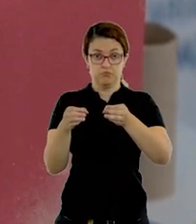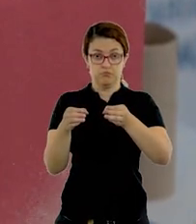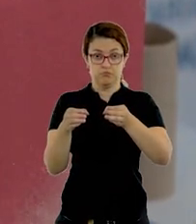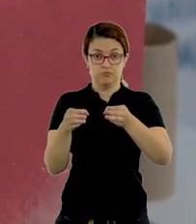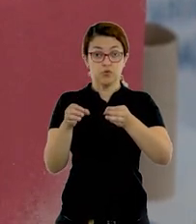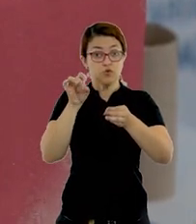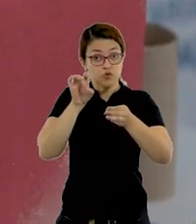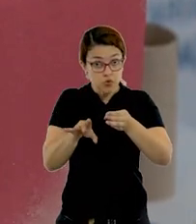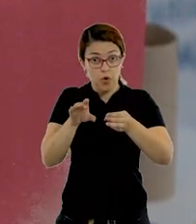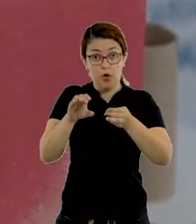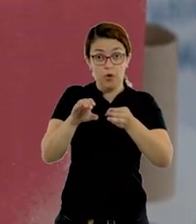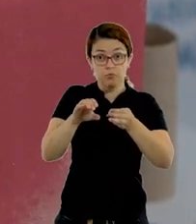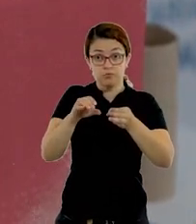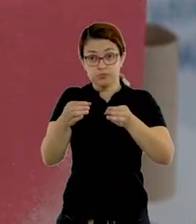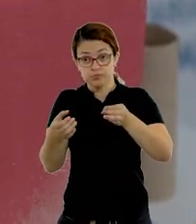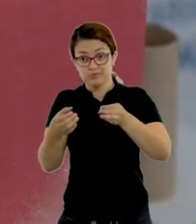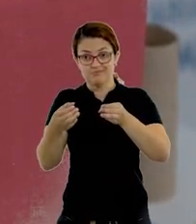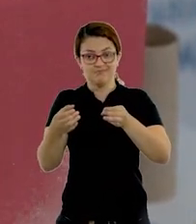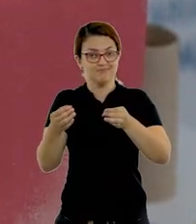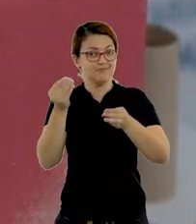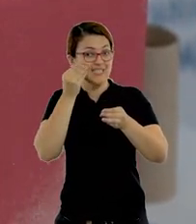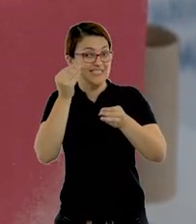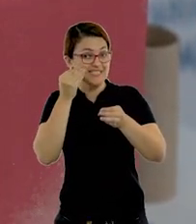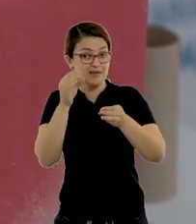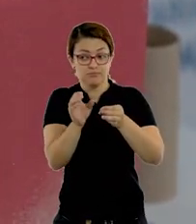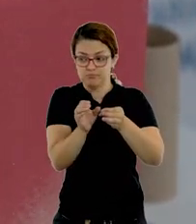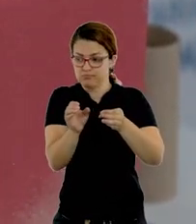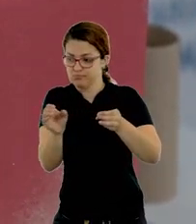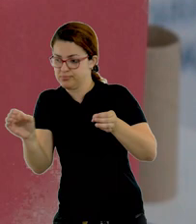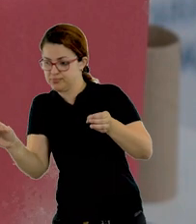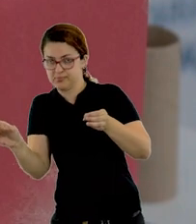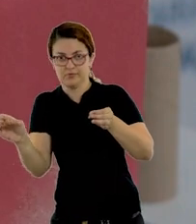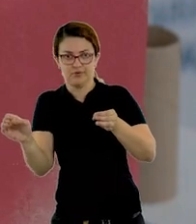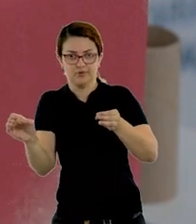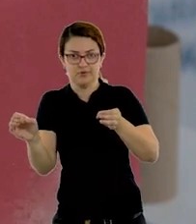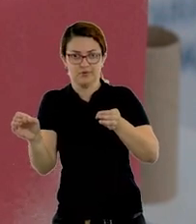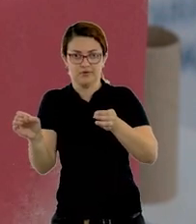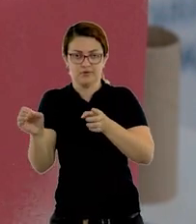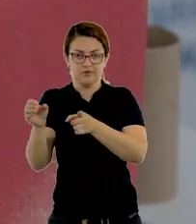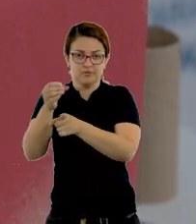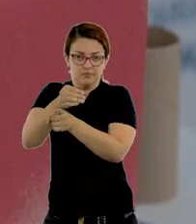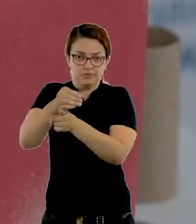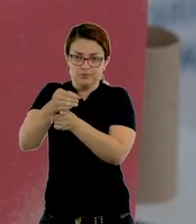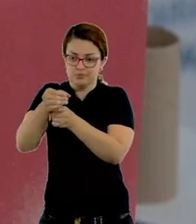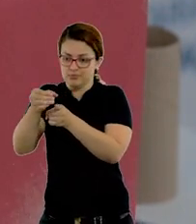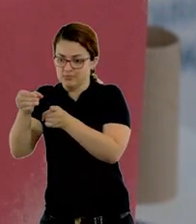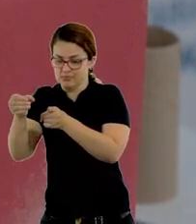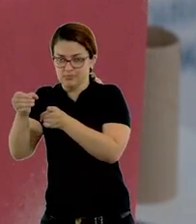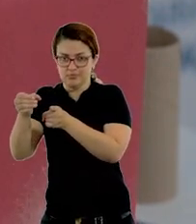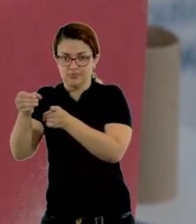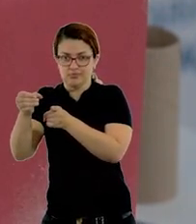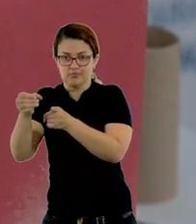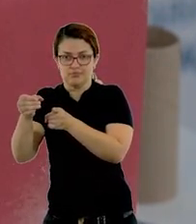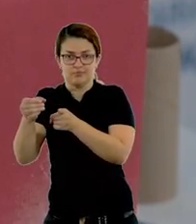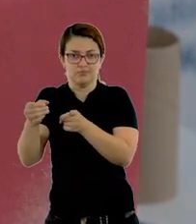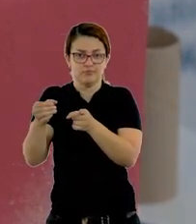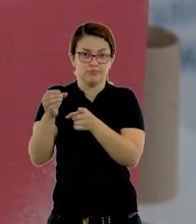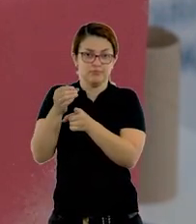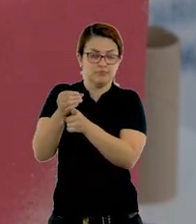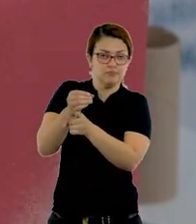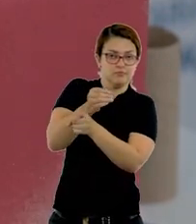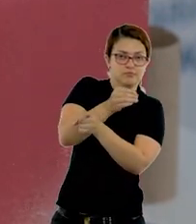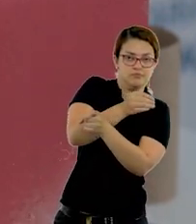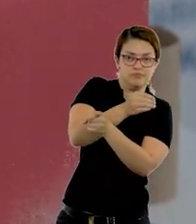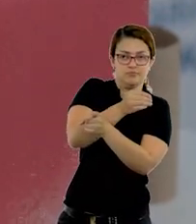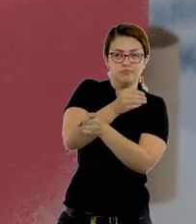ficar. E ao invés de só derrubar, tem que tentar tirar ele do espaço do ringue, né? Tornando assim a atividade